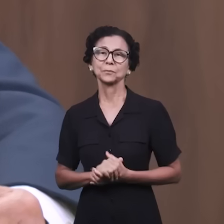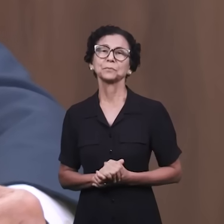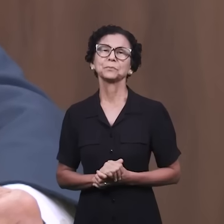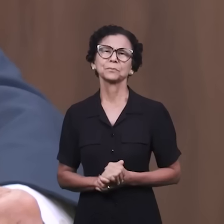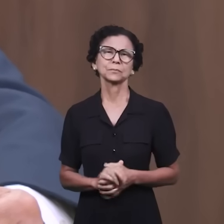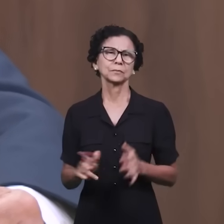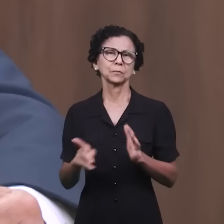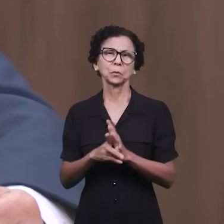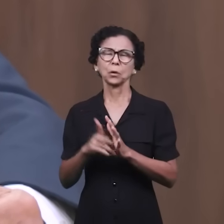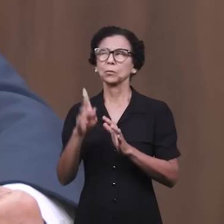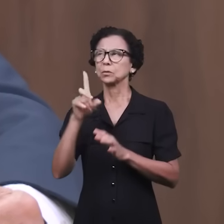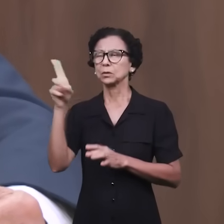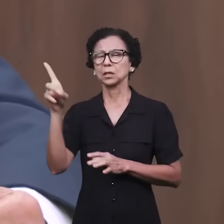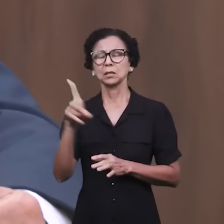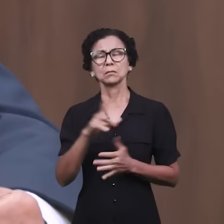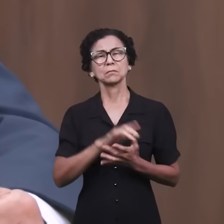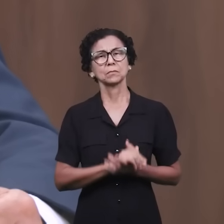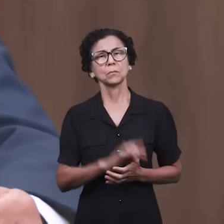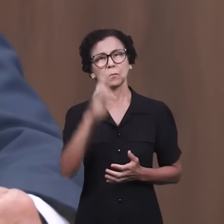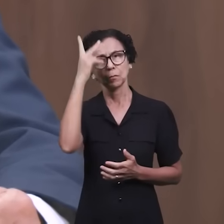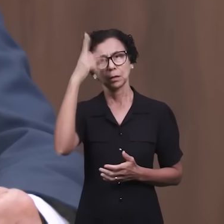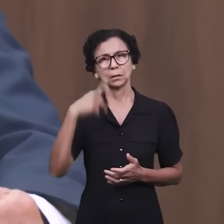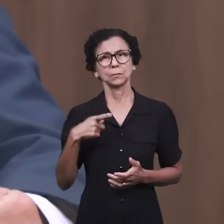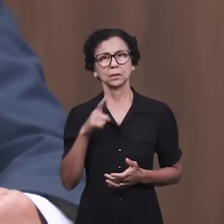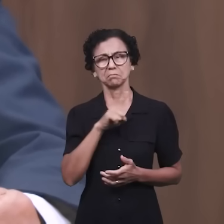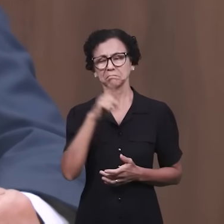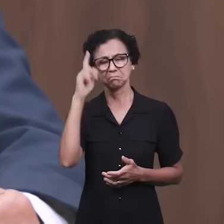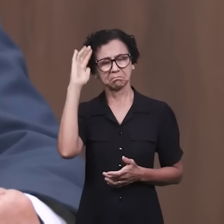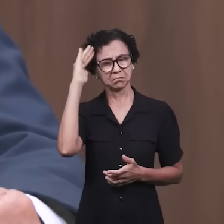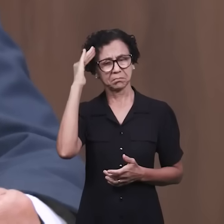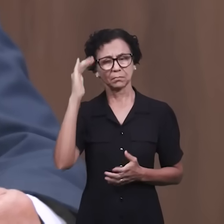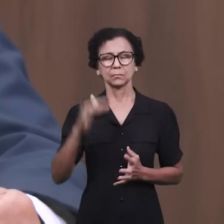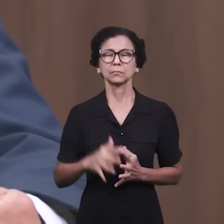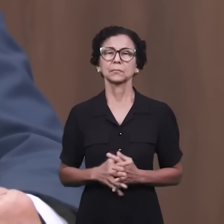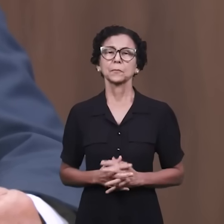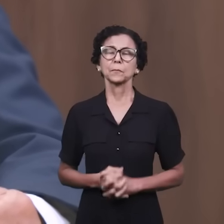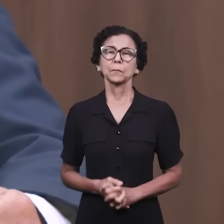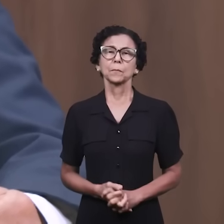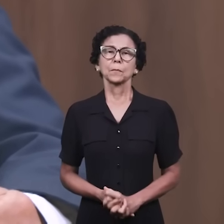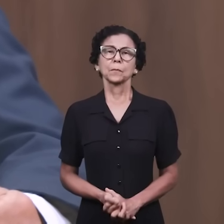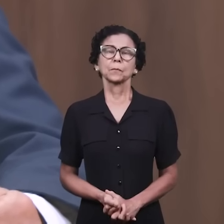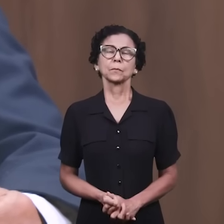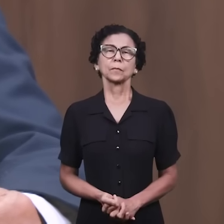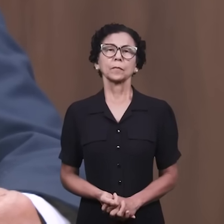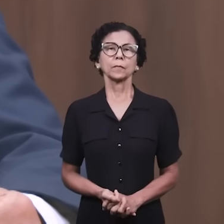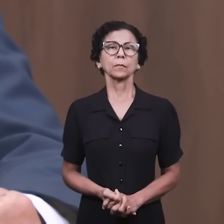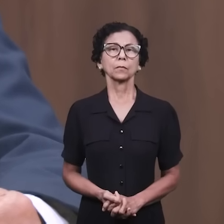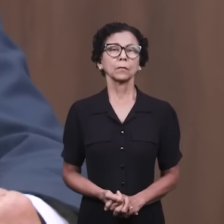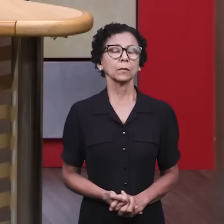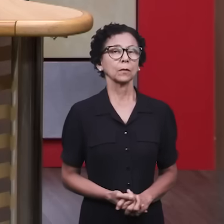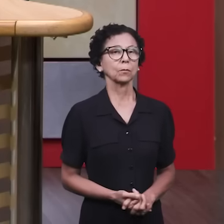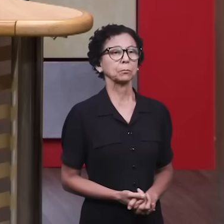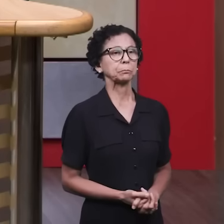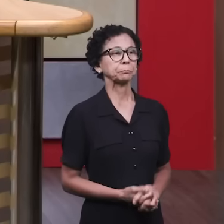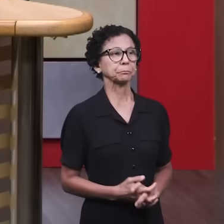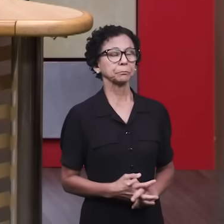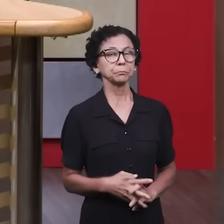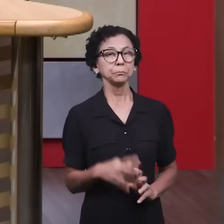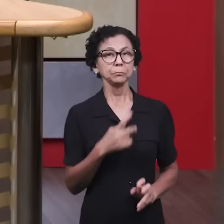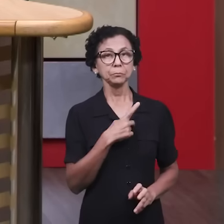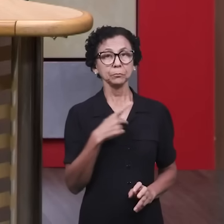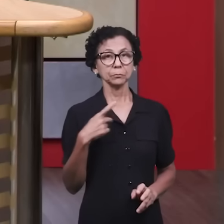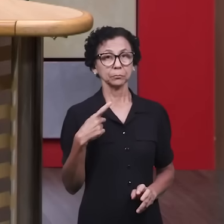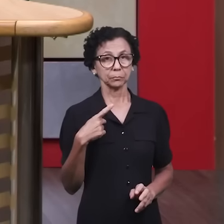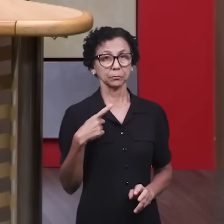é aquilo que transcende, vai além da razão. Então, o pastor Fábio terminou a semana passada